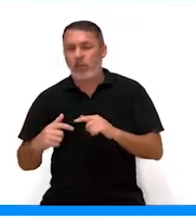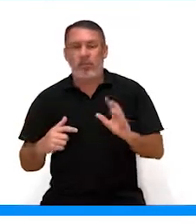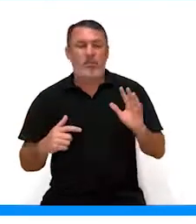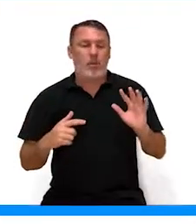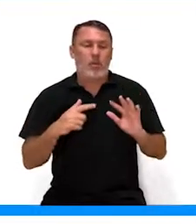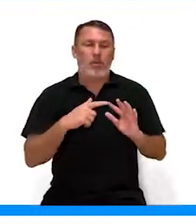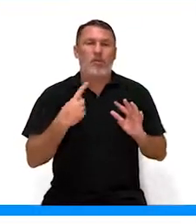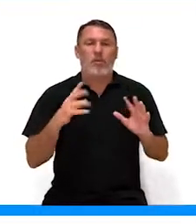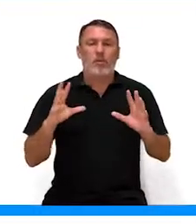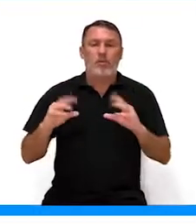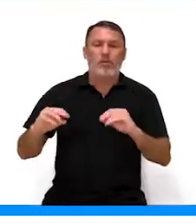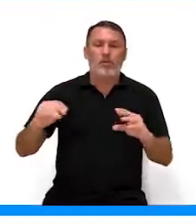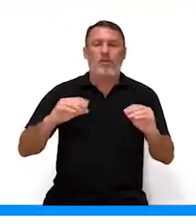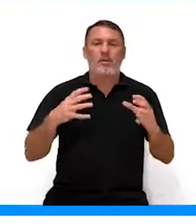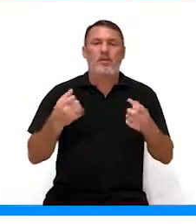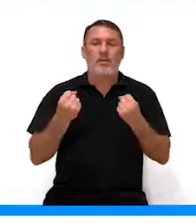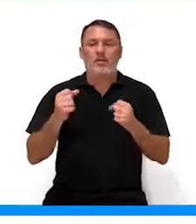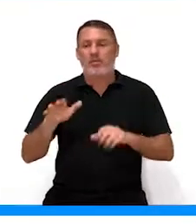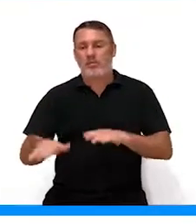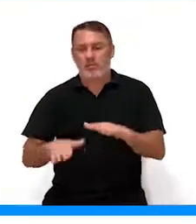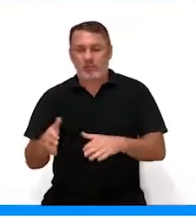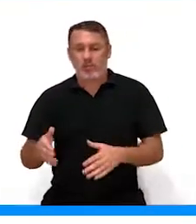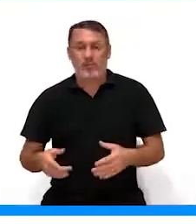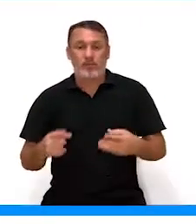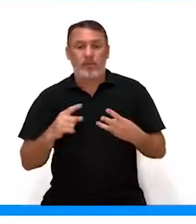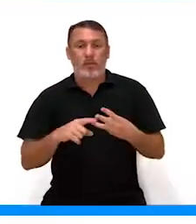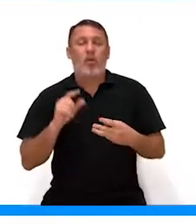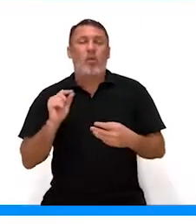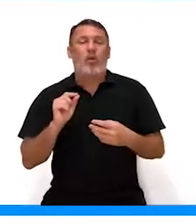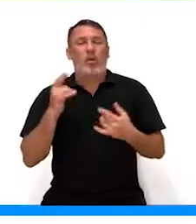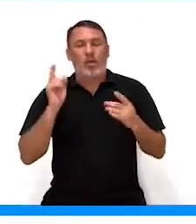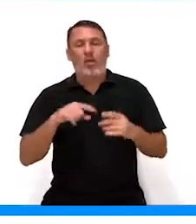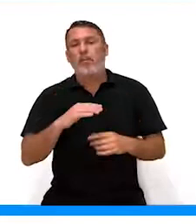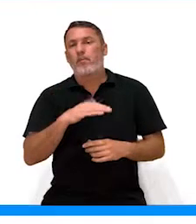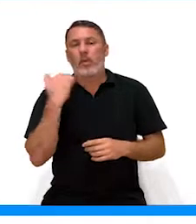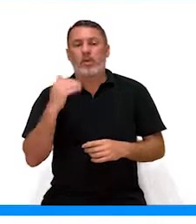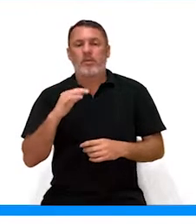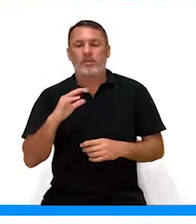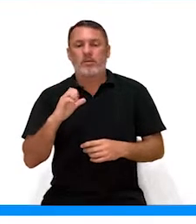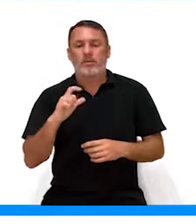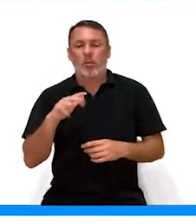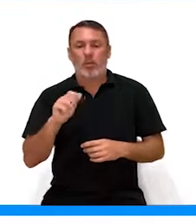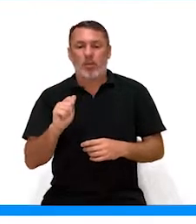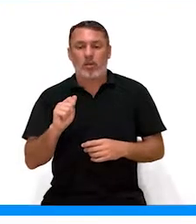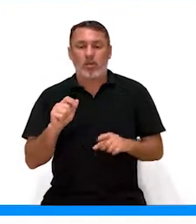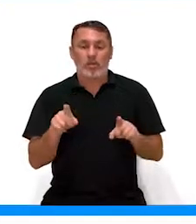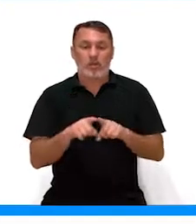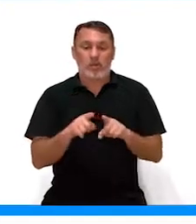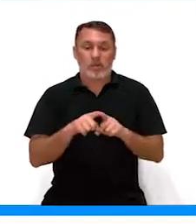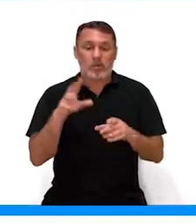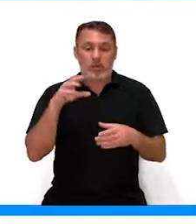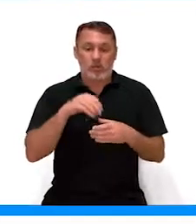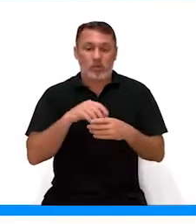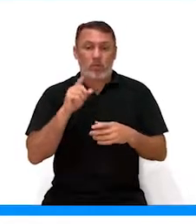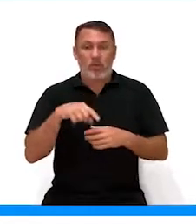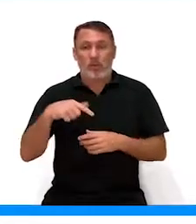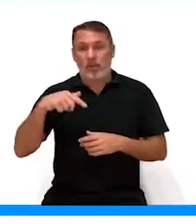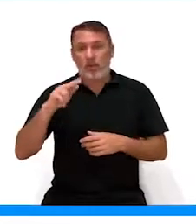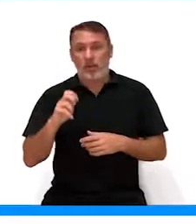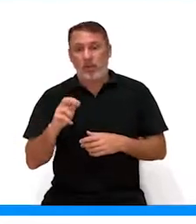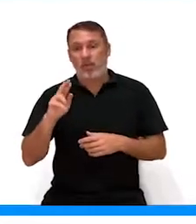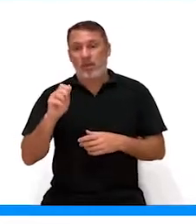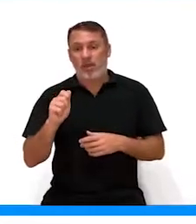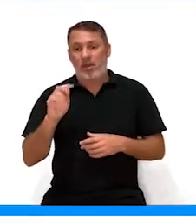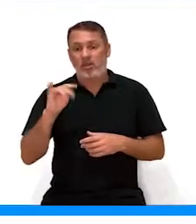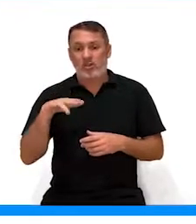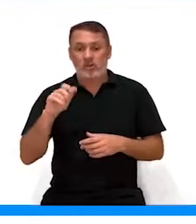e das mãos para facilitar na apreensão de objetos. São formadas por células mortas e queratina, que é um tipo